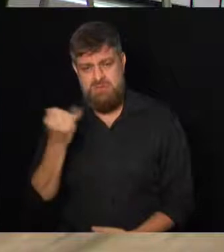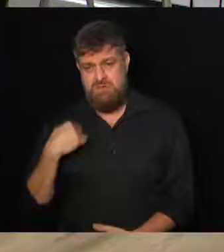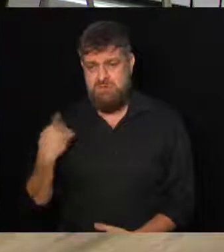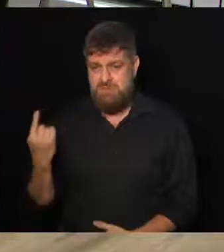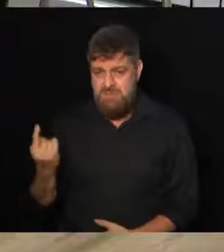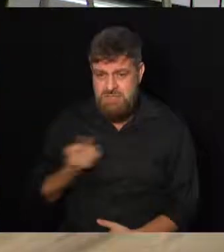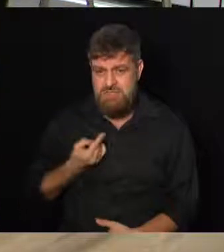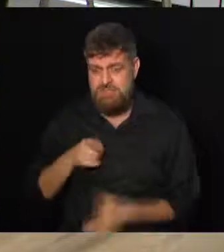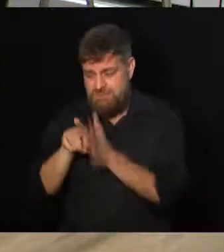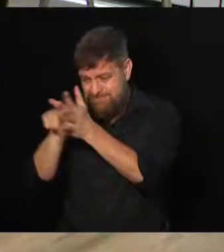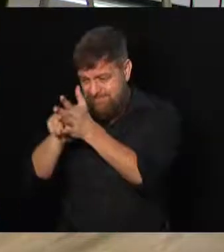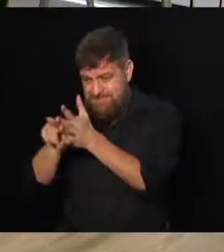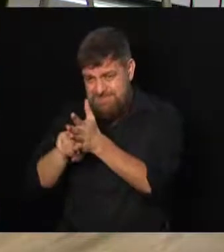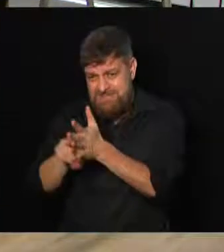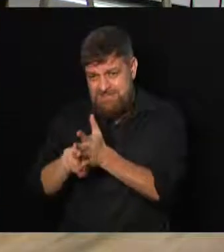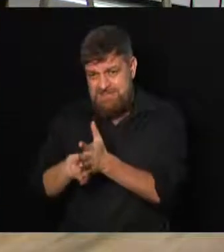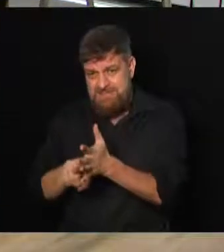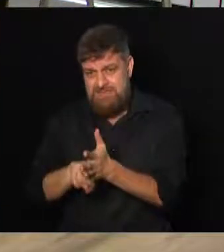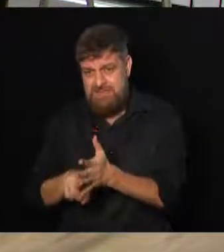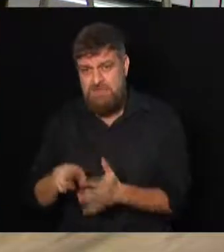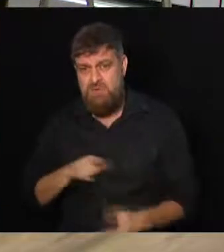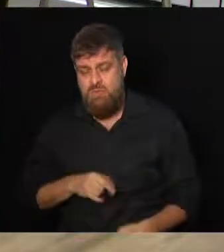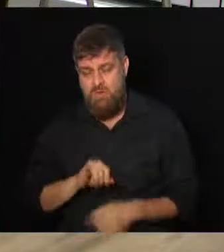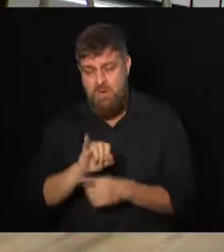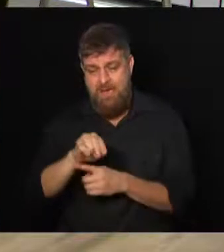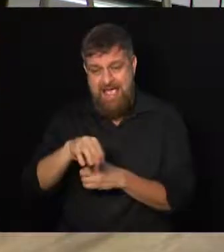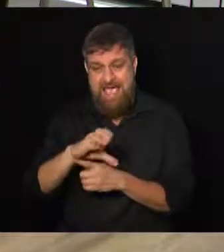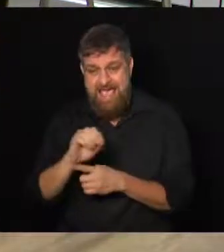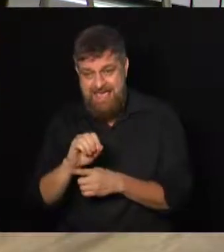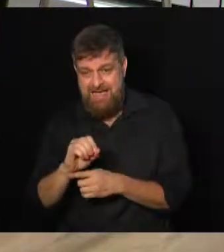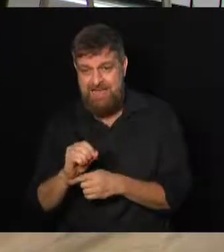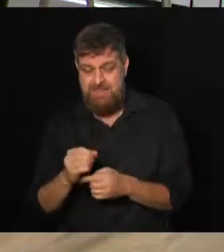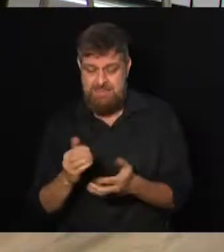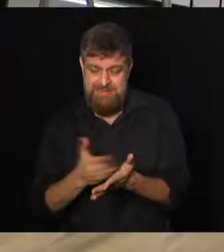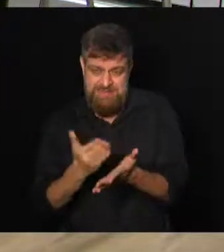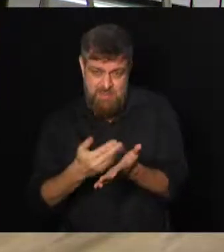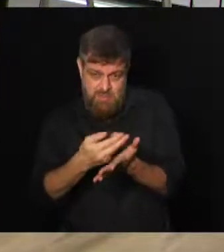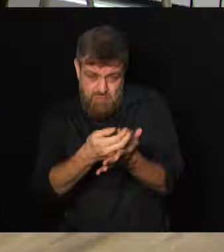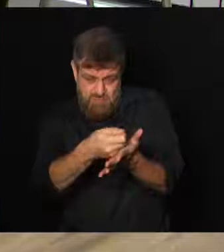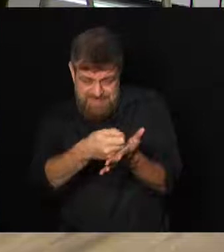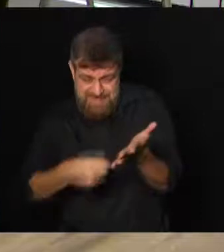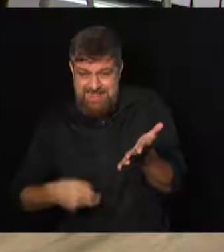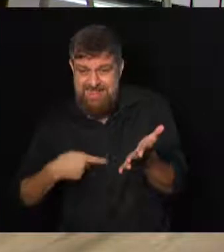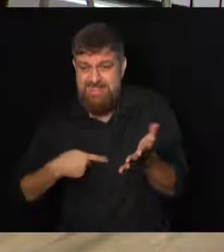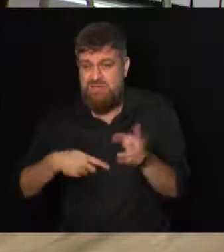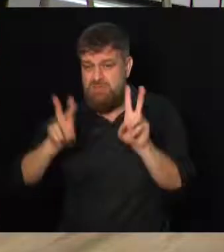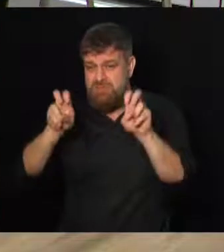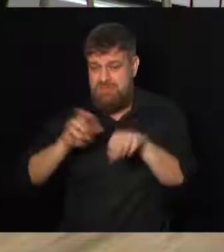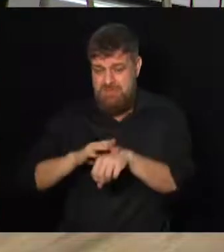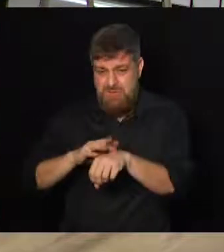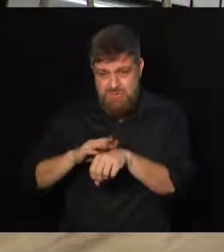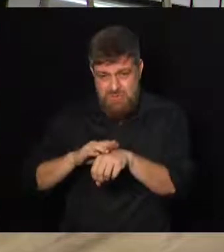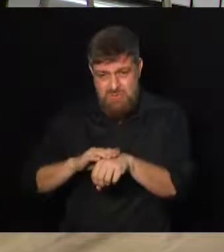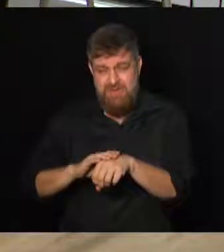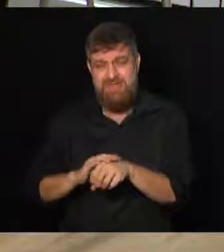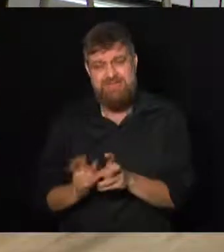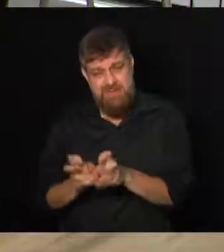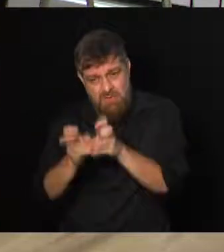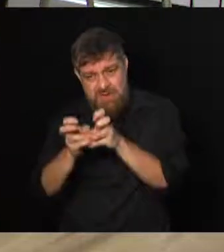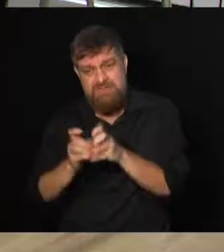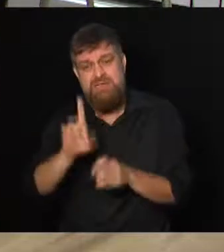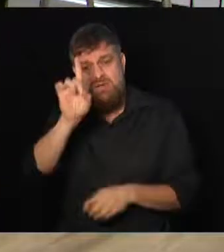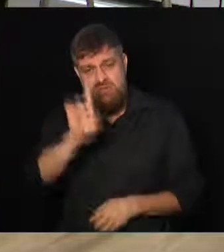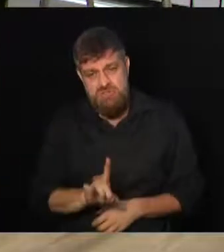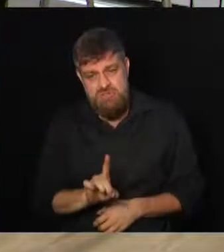faz uma pesquisa, o próprio INCA tem uma cartilha sobre o tema e sobre as doenças e sobre esses direitos. Seja